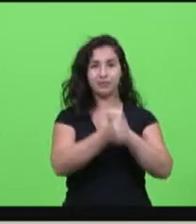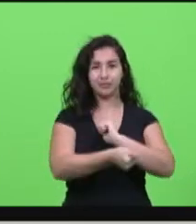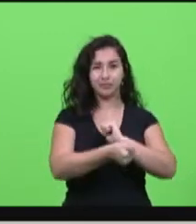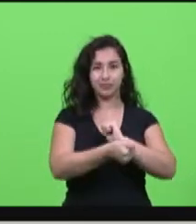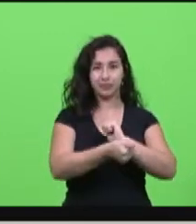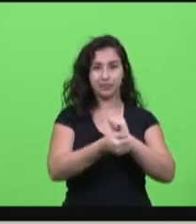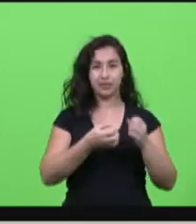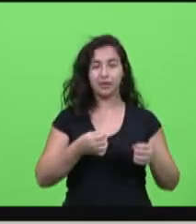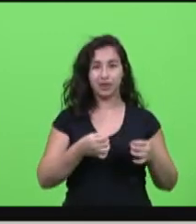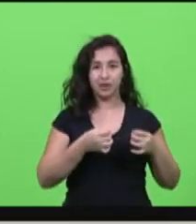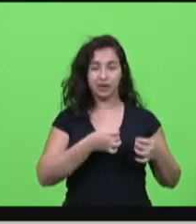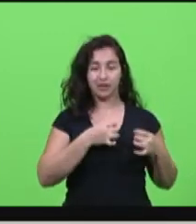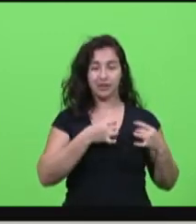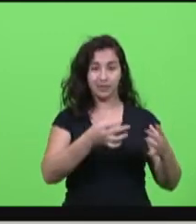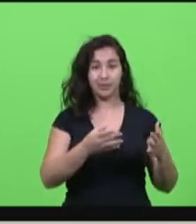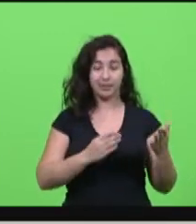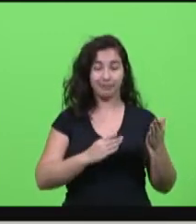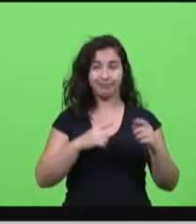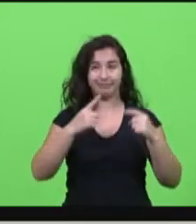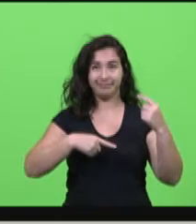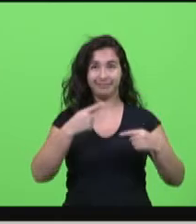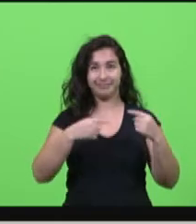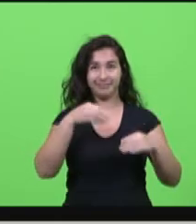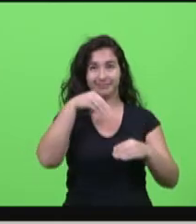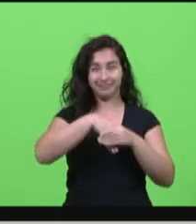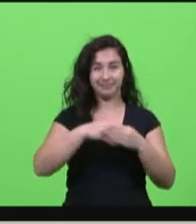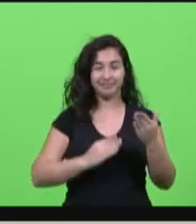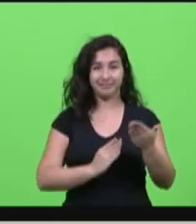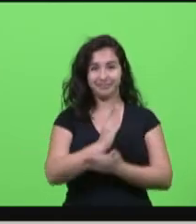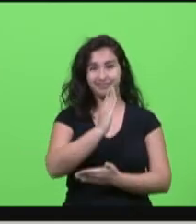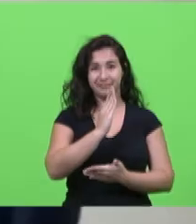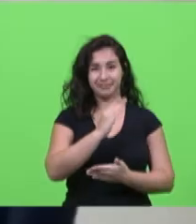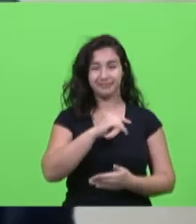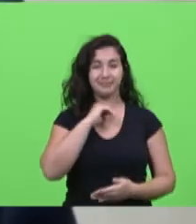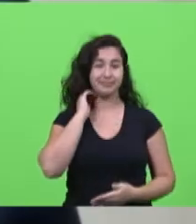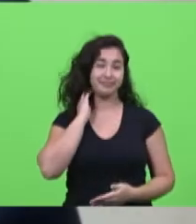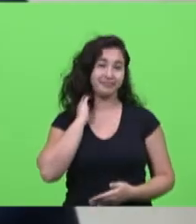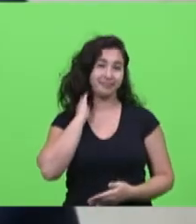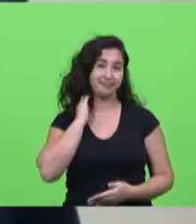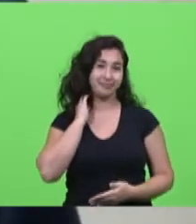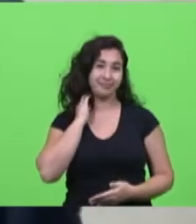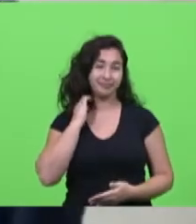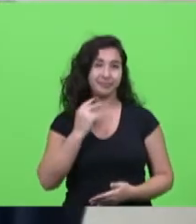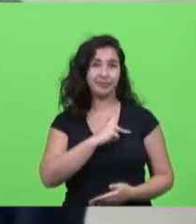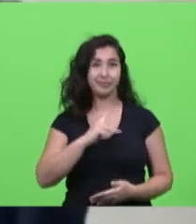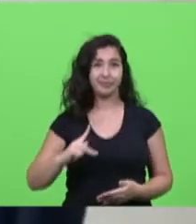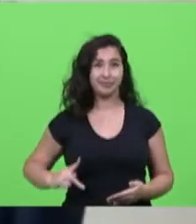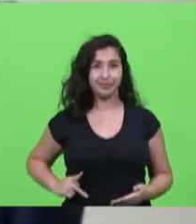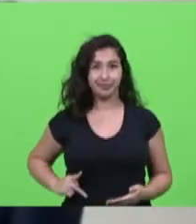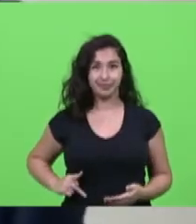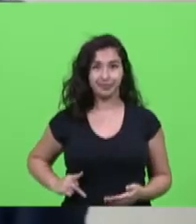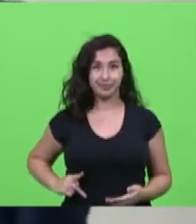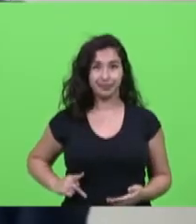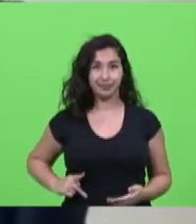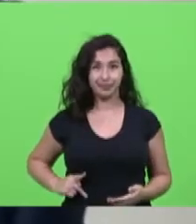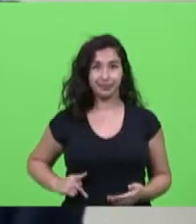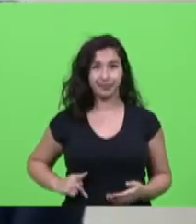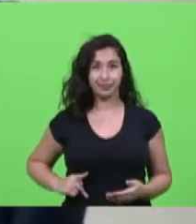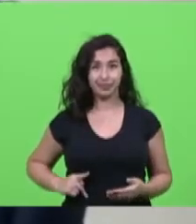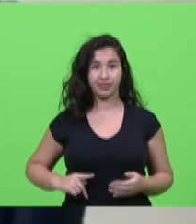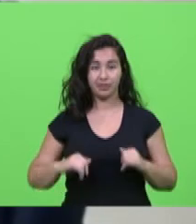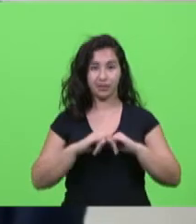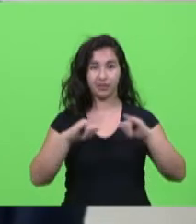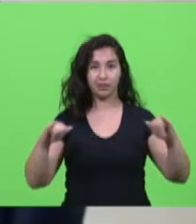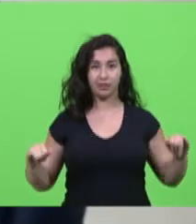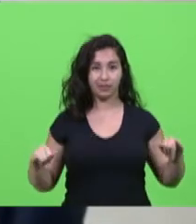Doação. Discussão, votação, aprovada a moção. A presidência comunica que, na forma do